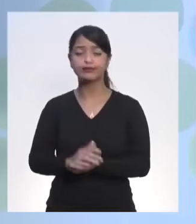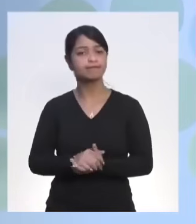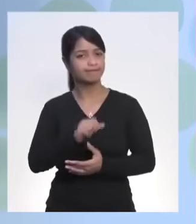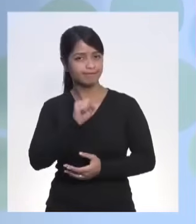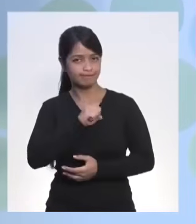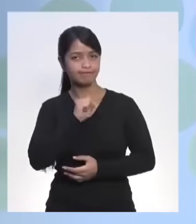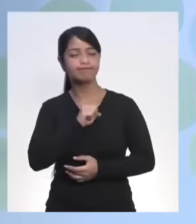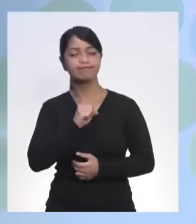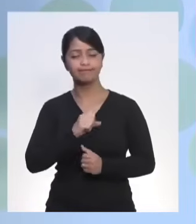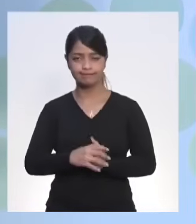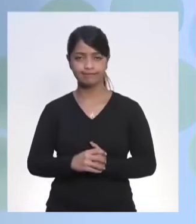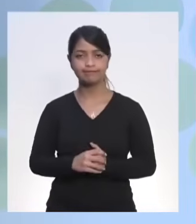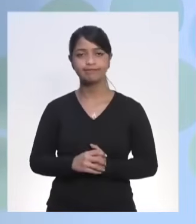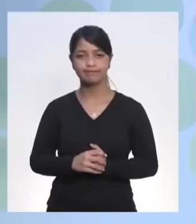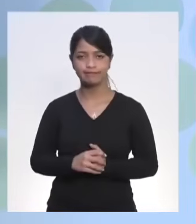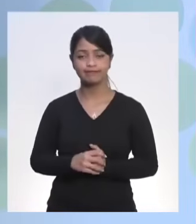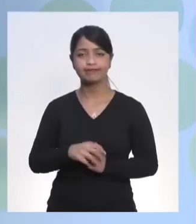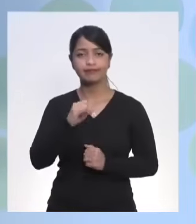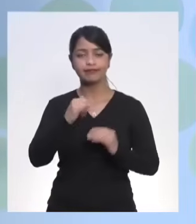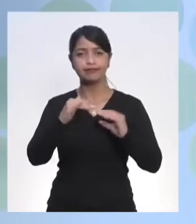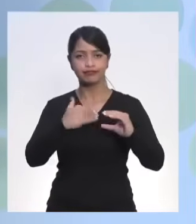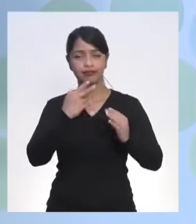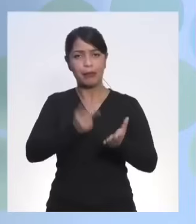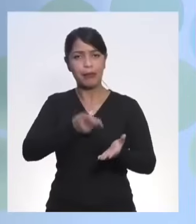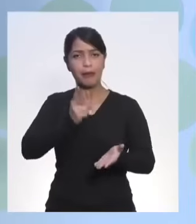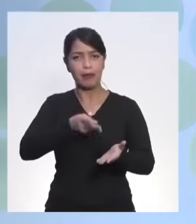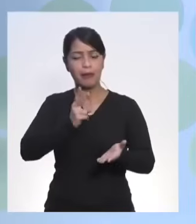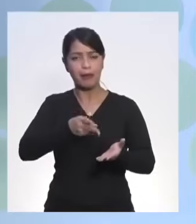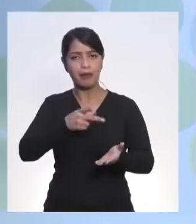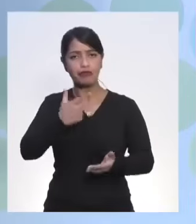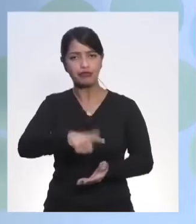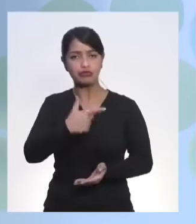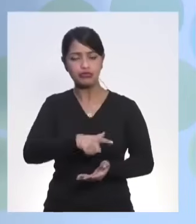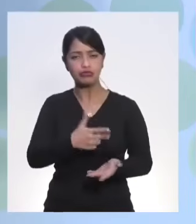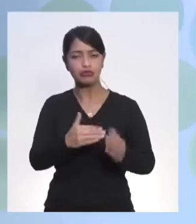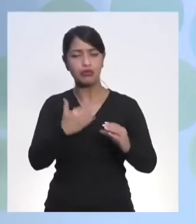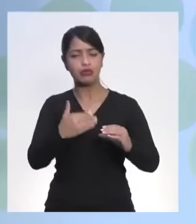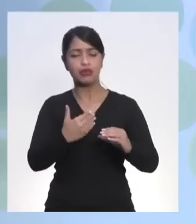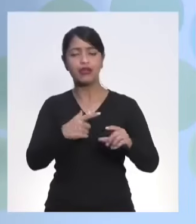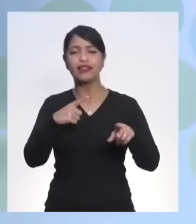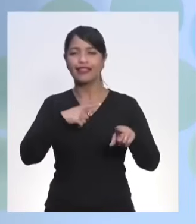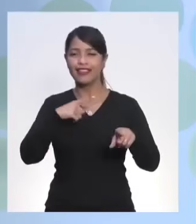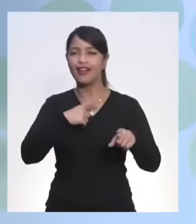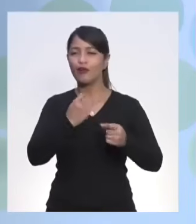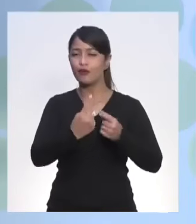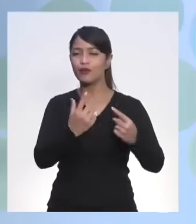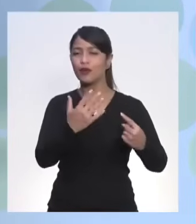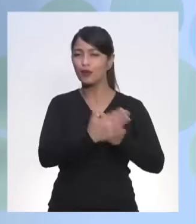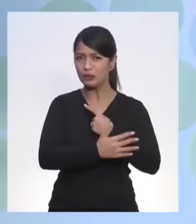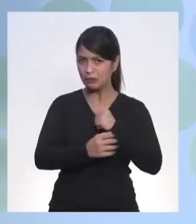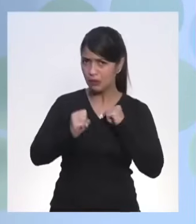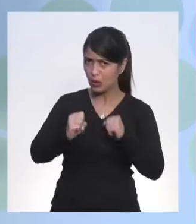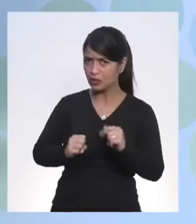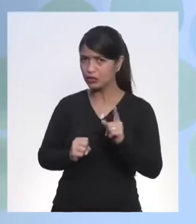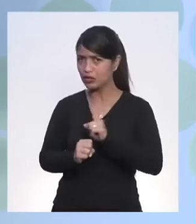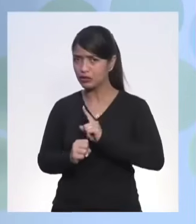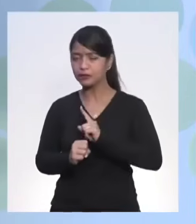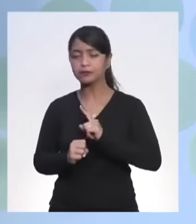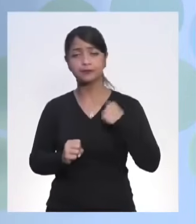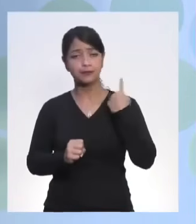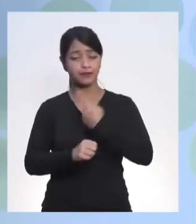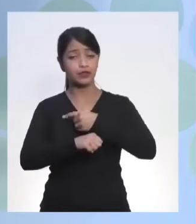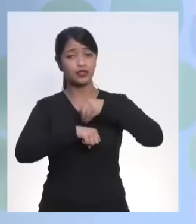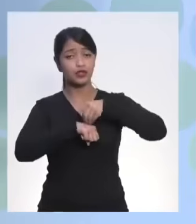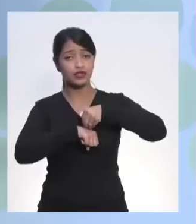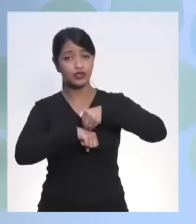essa questão de materiais repetidos, etc., foi inclusive uma das dúvidas, né? E aí é uma orientação nossa, como